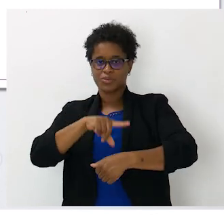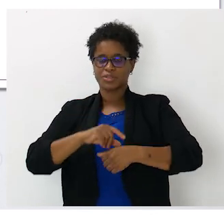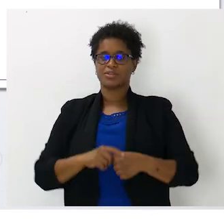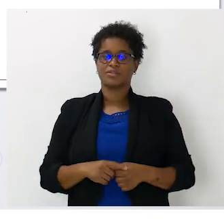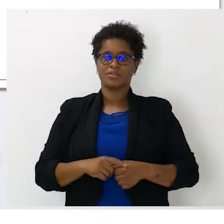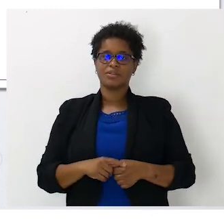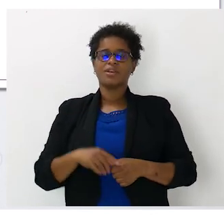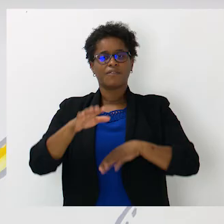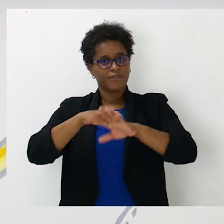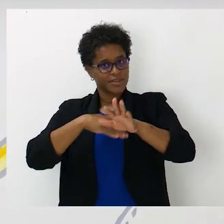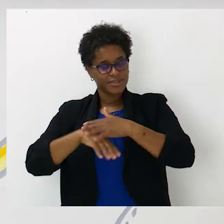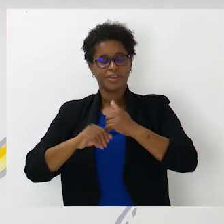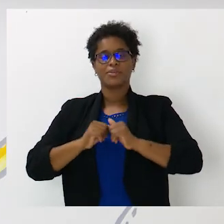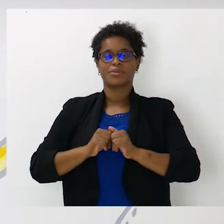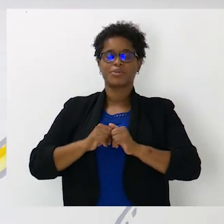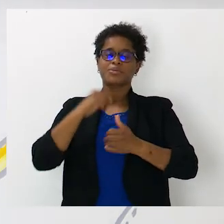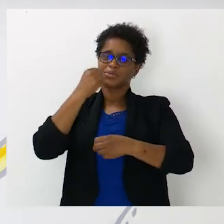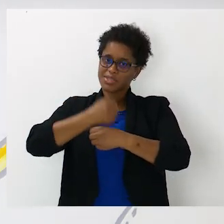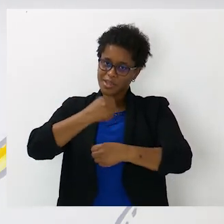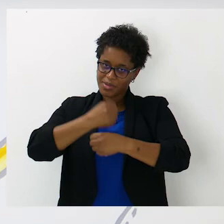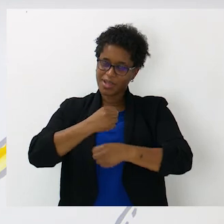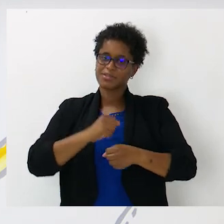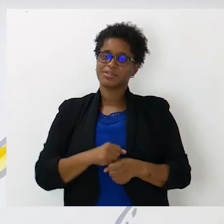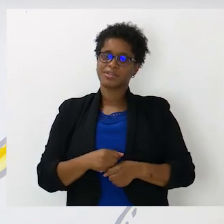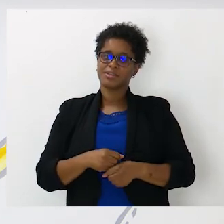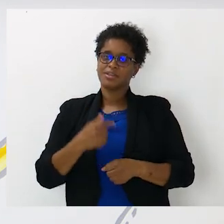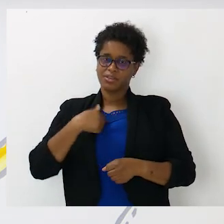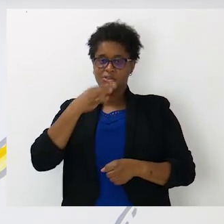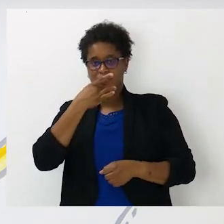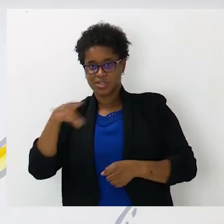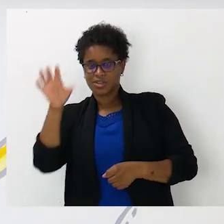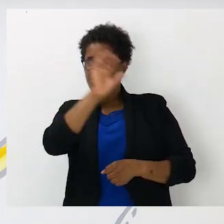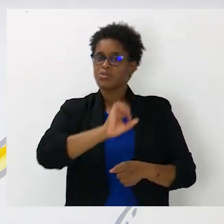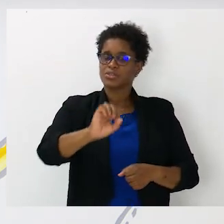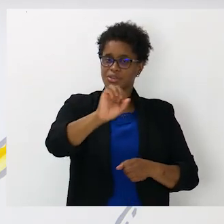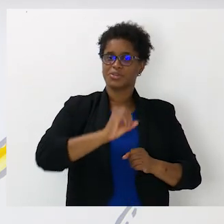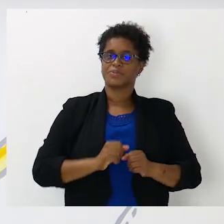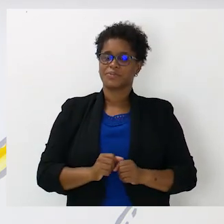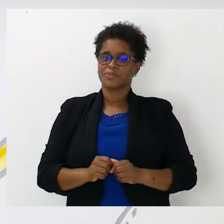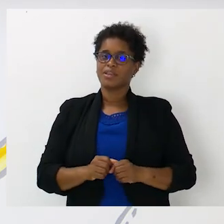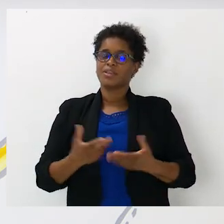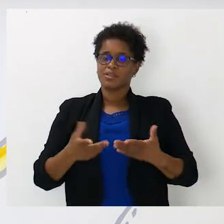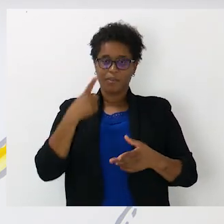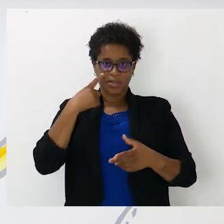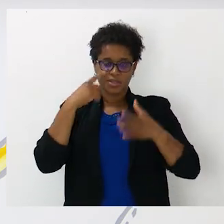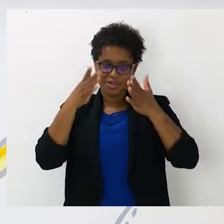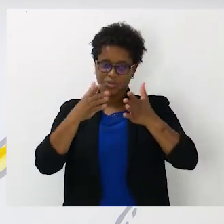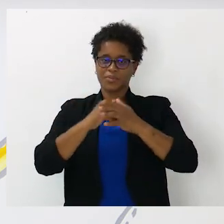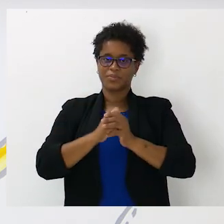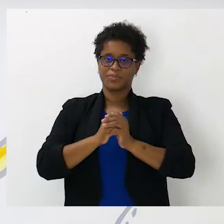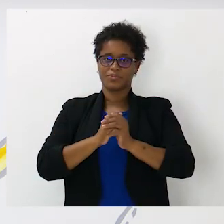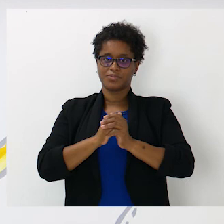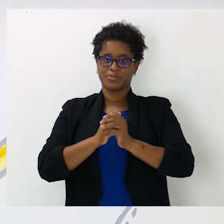forma possível, resolvendo os exercícios que estou deixando convosco. Portanto,